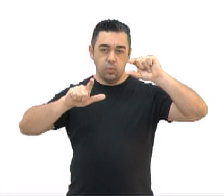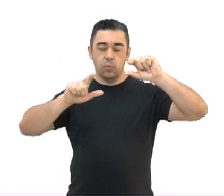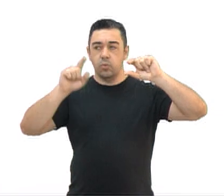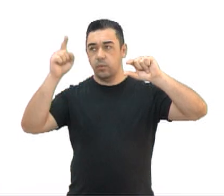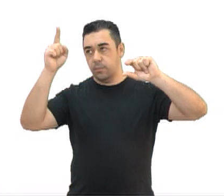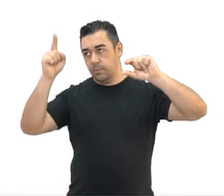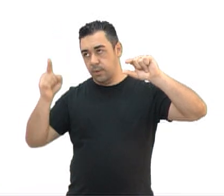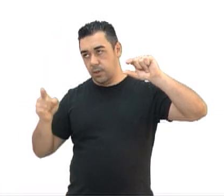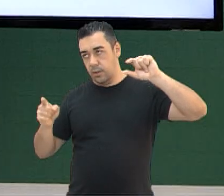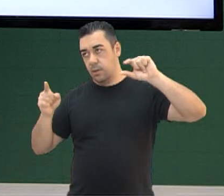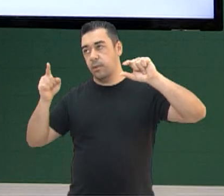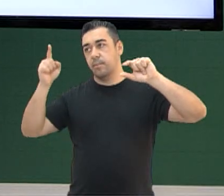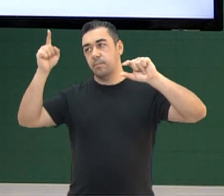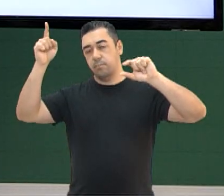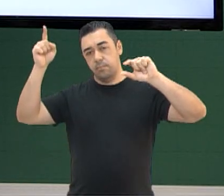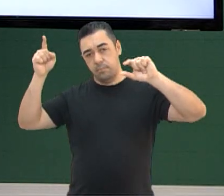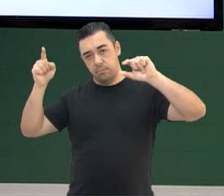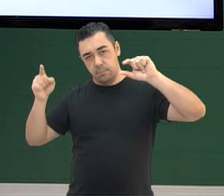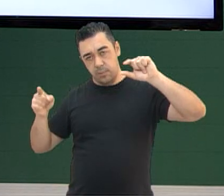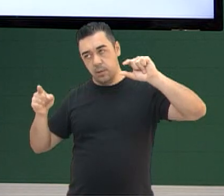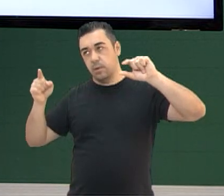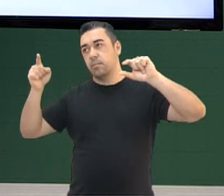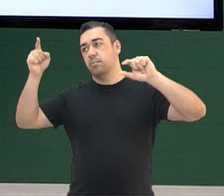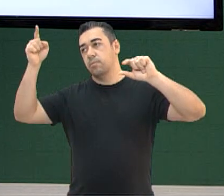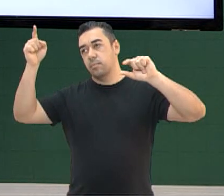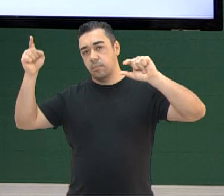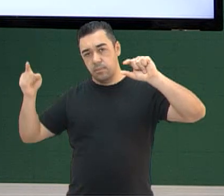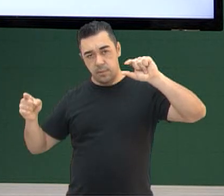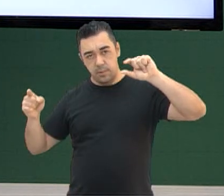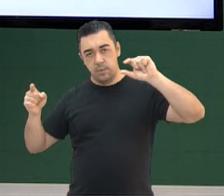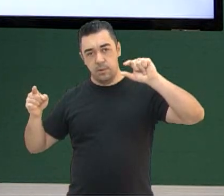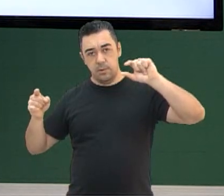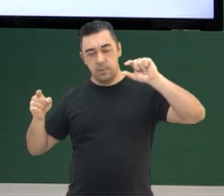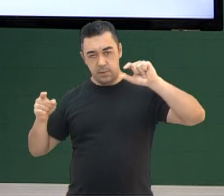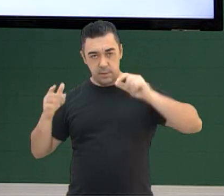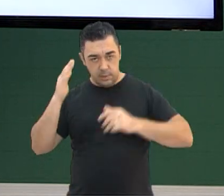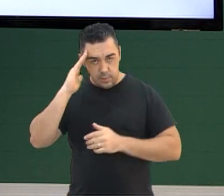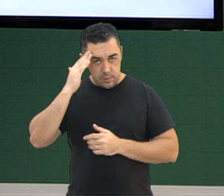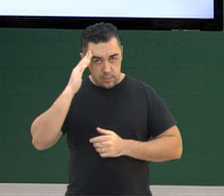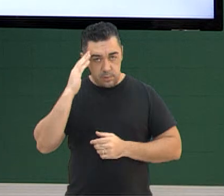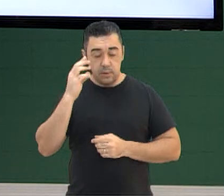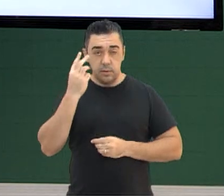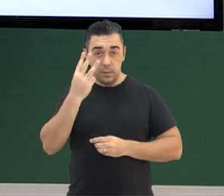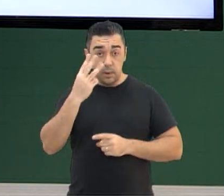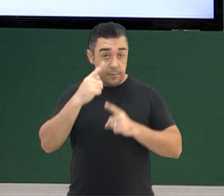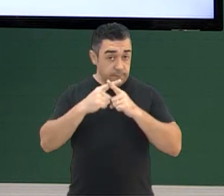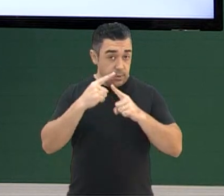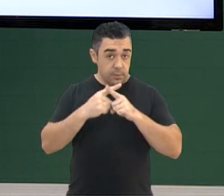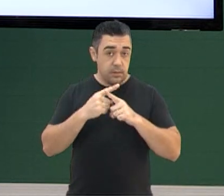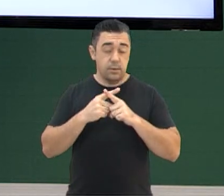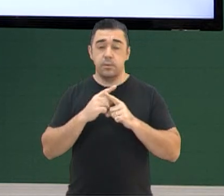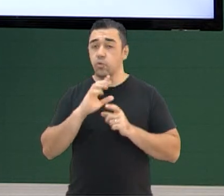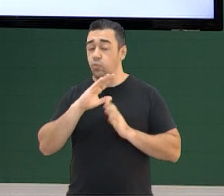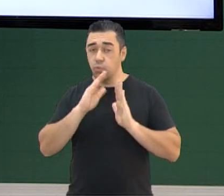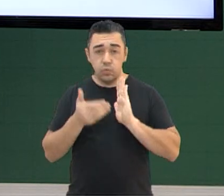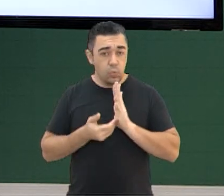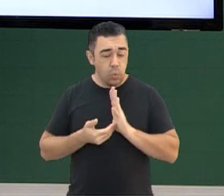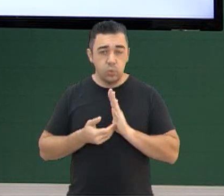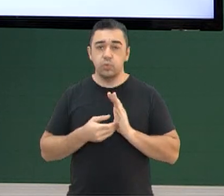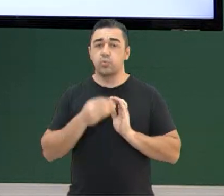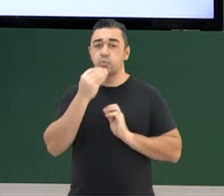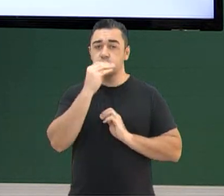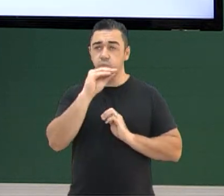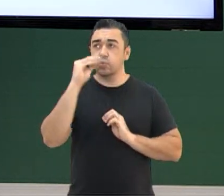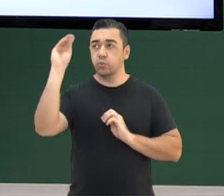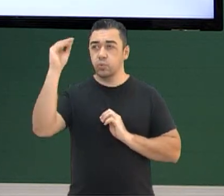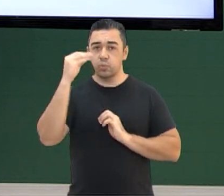primeira coluna, segunda linha pela segunda coluna, segunda linha pela terceira coluna. Então, eu vou multiplicar todos esses elementos